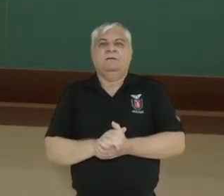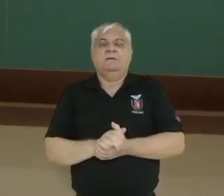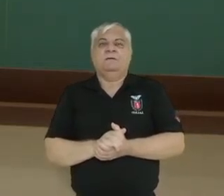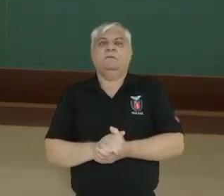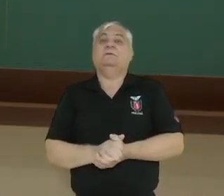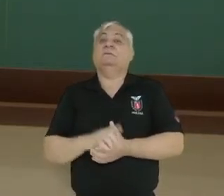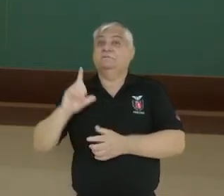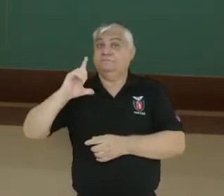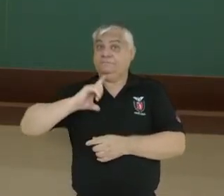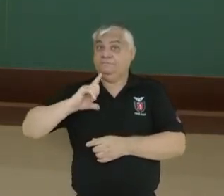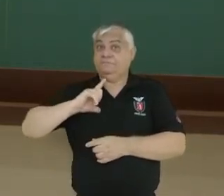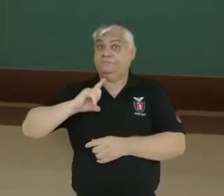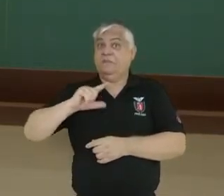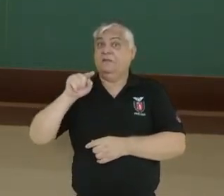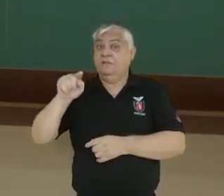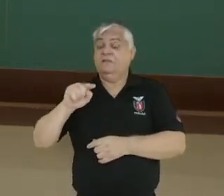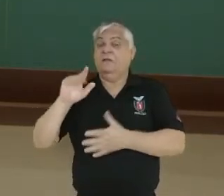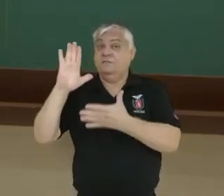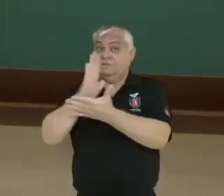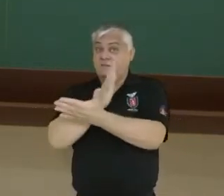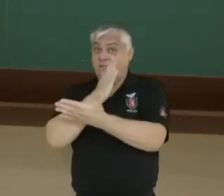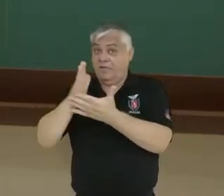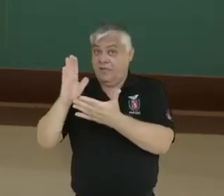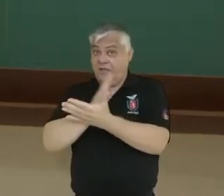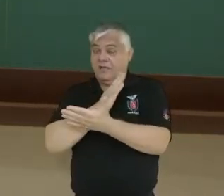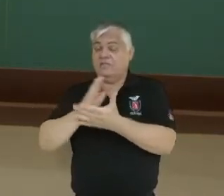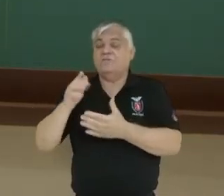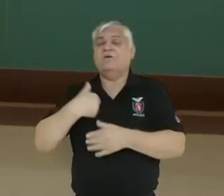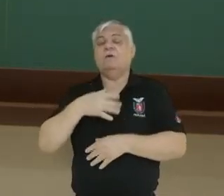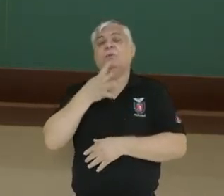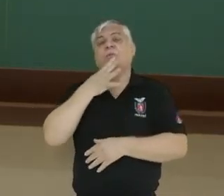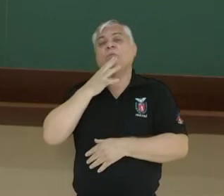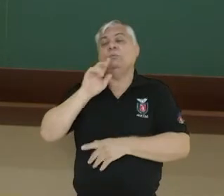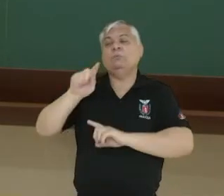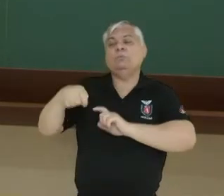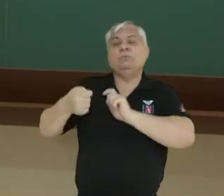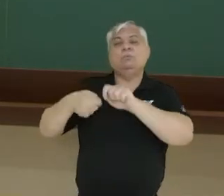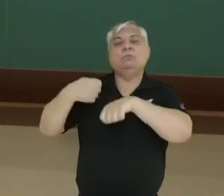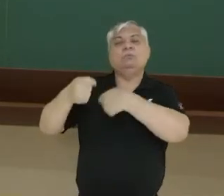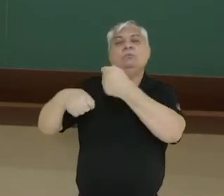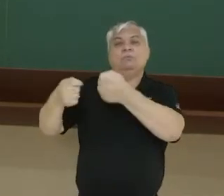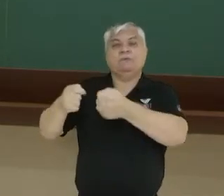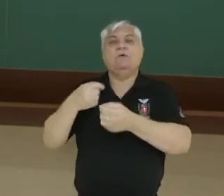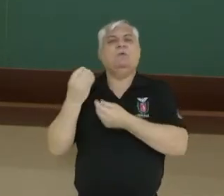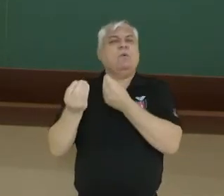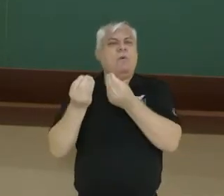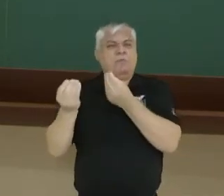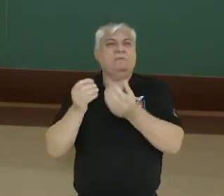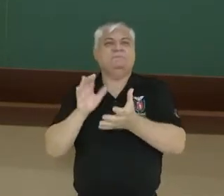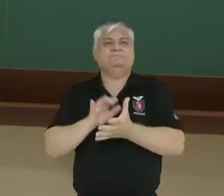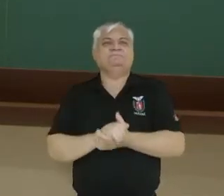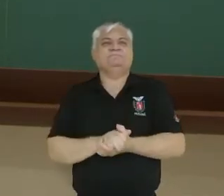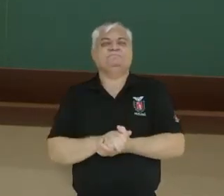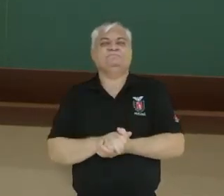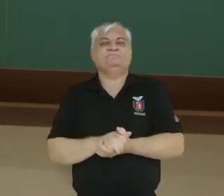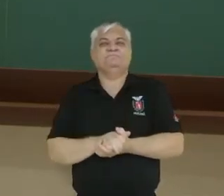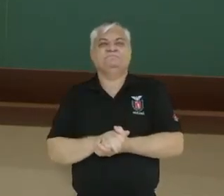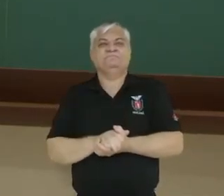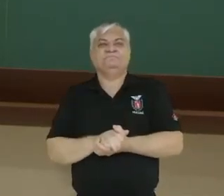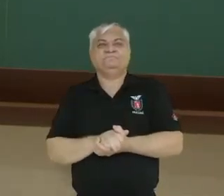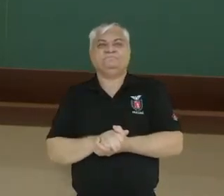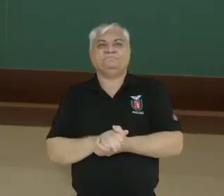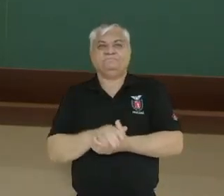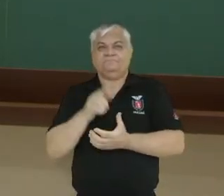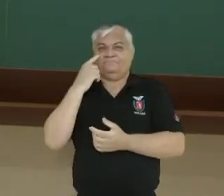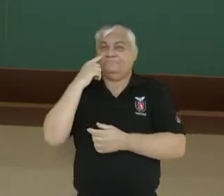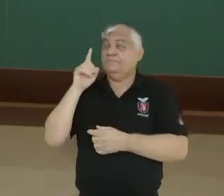dizemos ali que ele está subdividido, e aí a gente vai conhecer um pouquinho de quais são essas subdivisões do clima subtropical. E aí nós